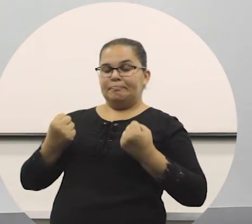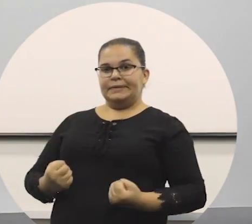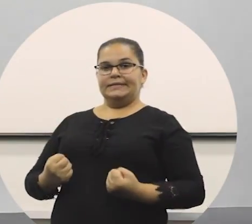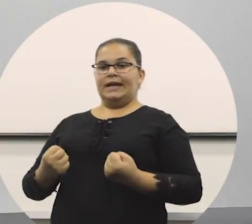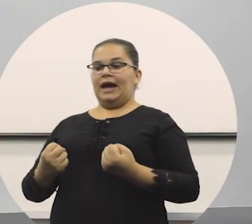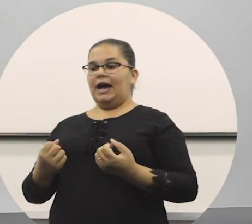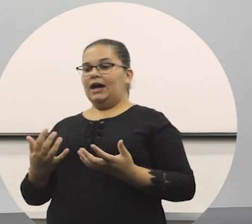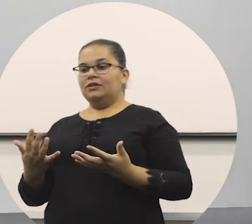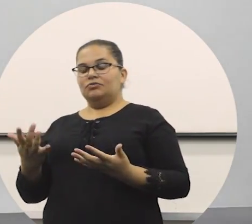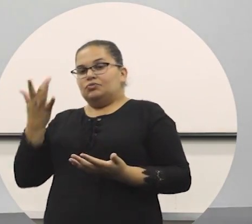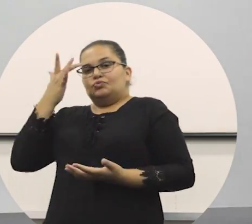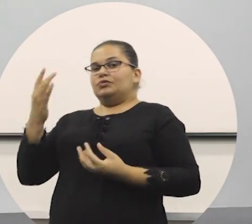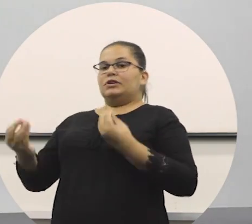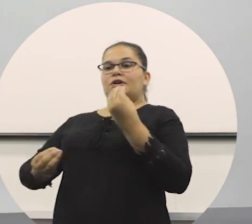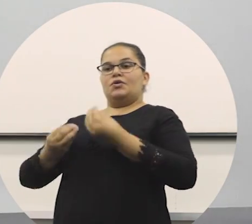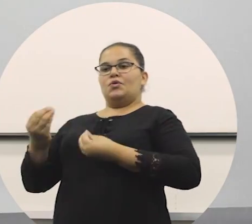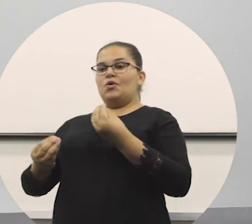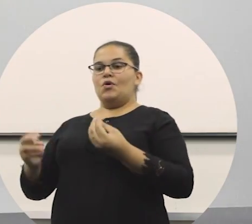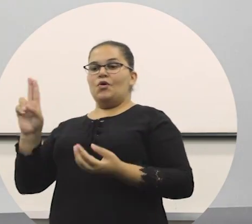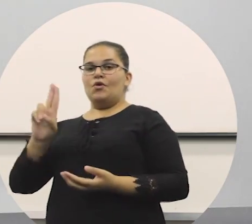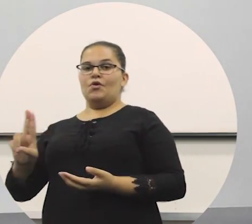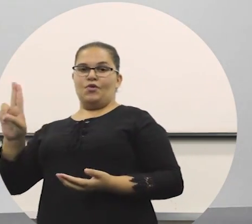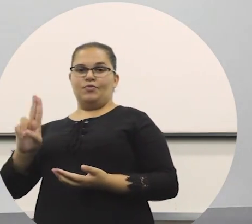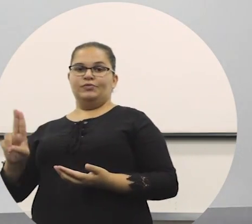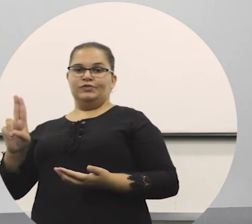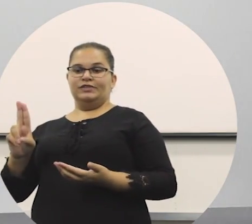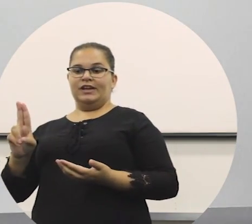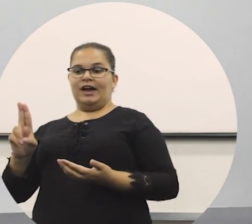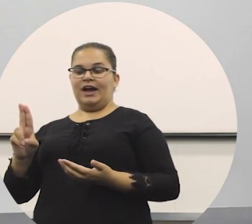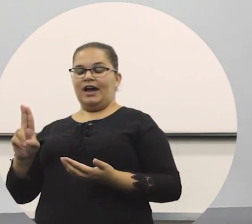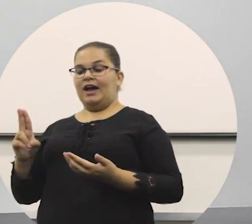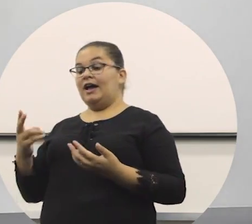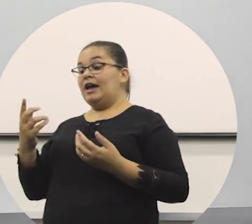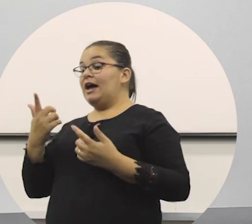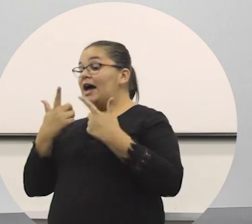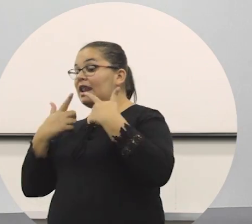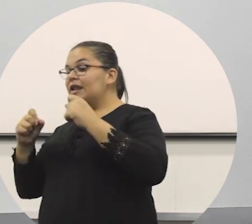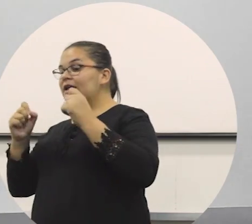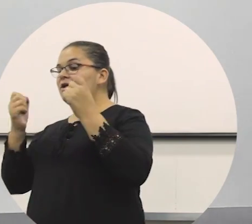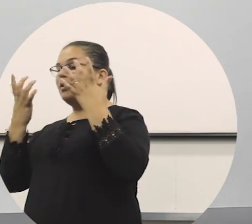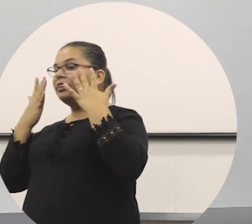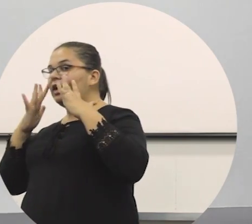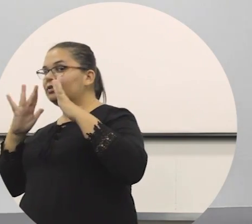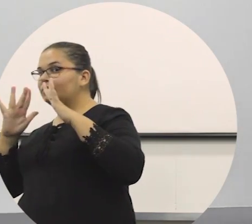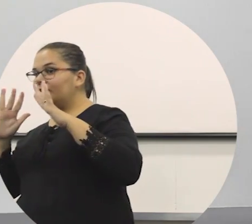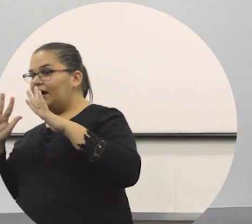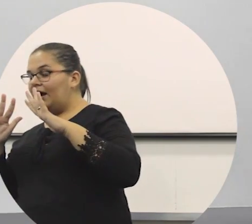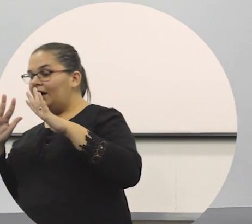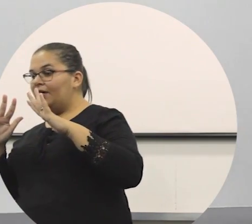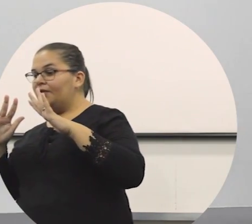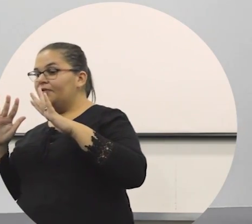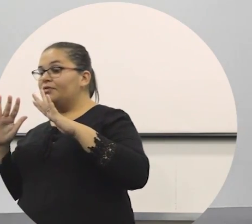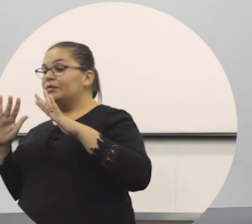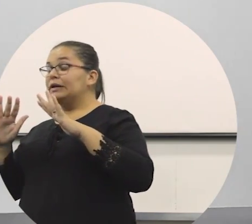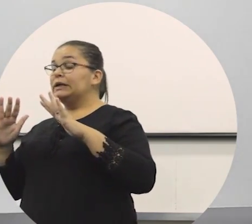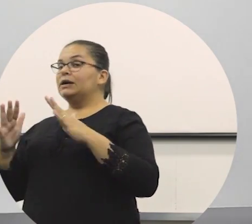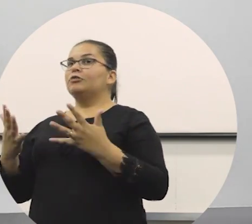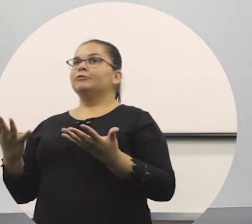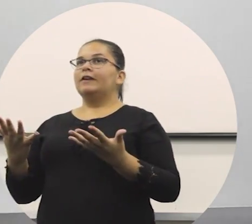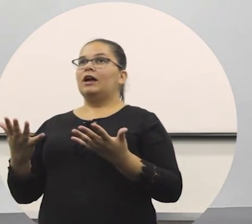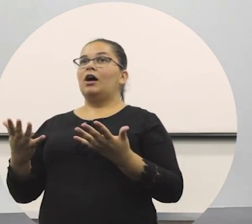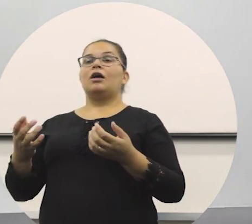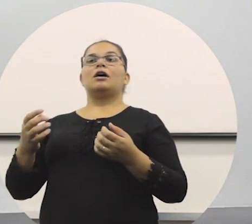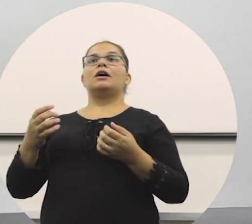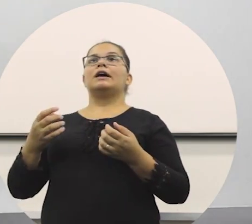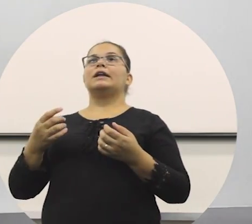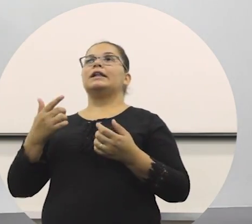pistas do meu uso de língua natural. Eu estou pensando, e quando eu falo de língua natural, eu falo isso para os meus alunos.